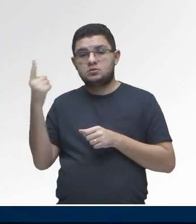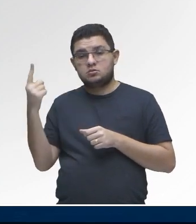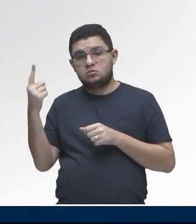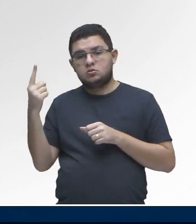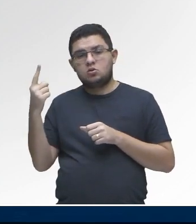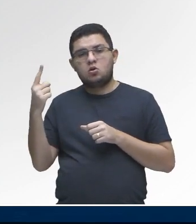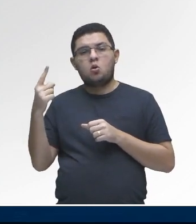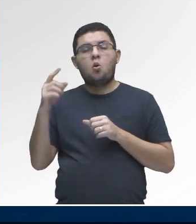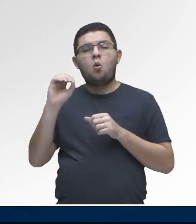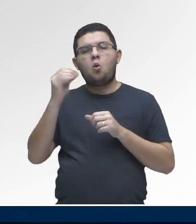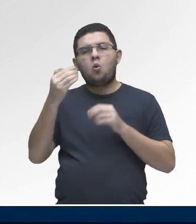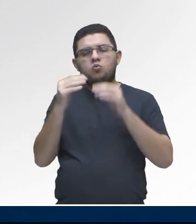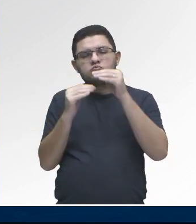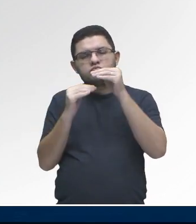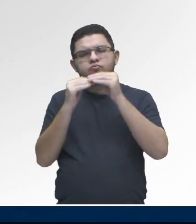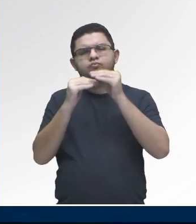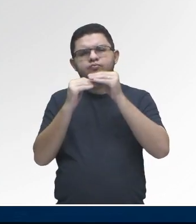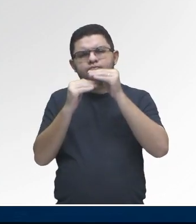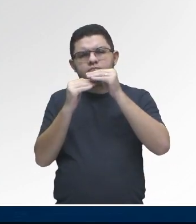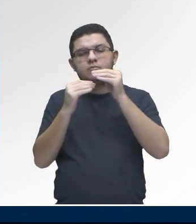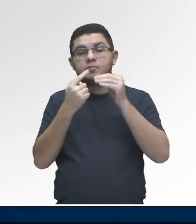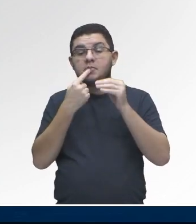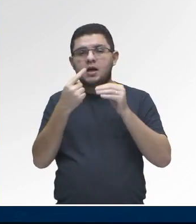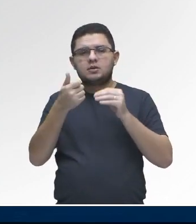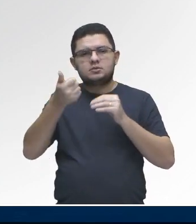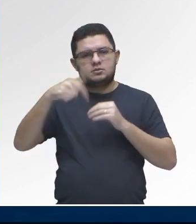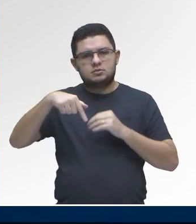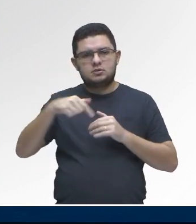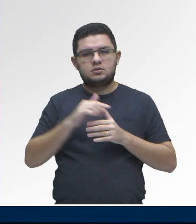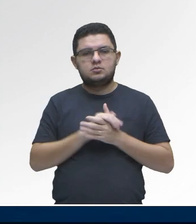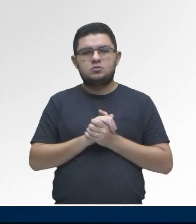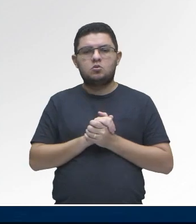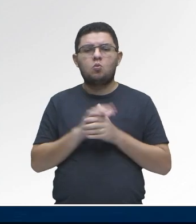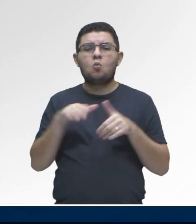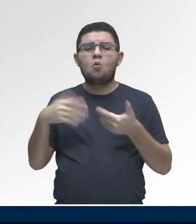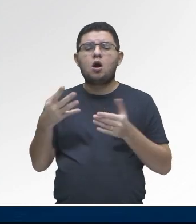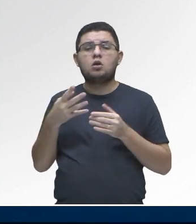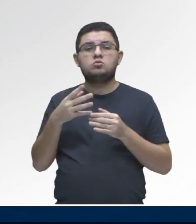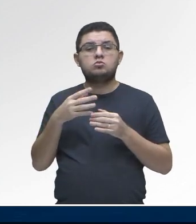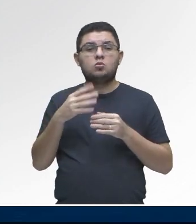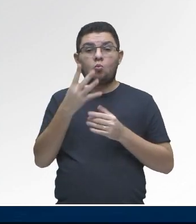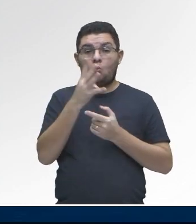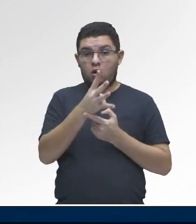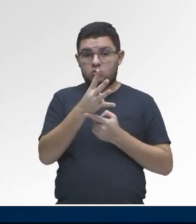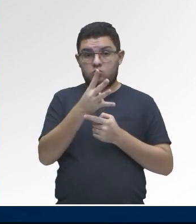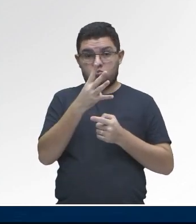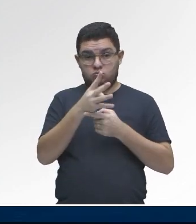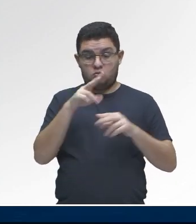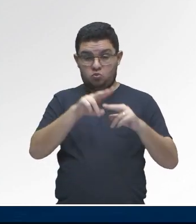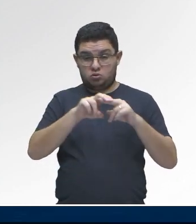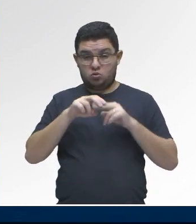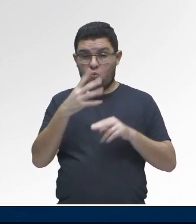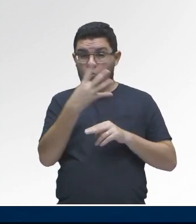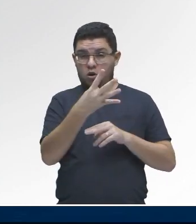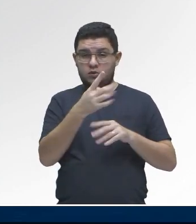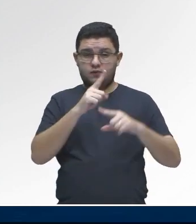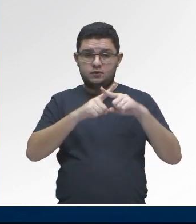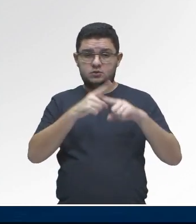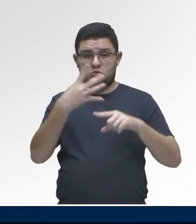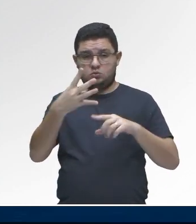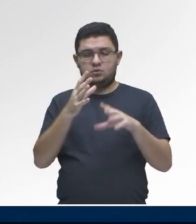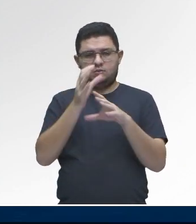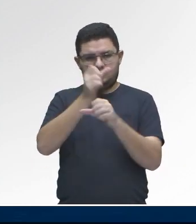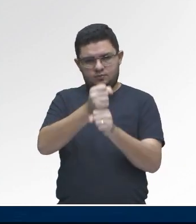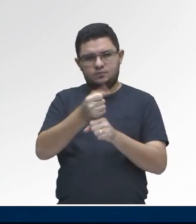17 ou o mais próximo possível. Então vai ser 4, porque 4 vezes 4 vai dar 16. Então